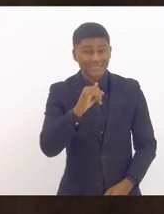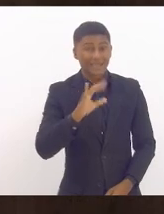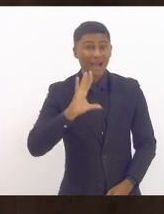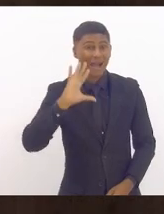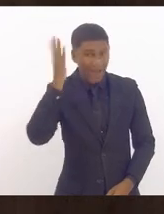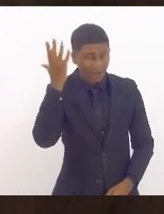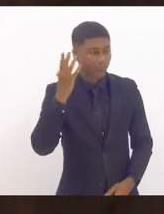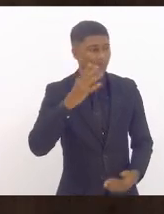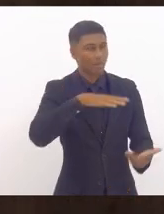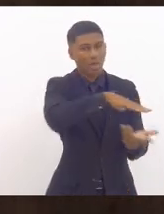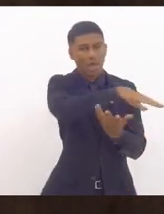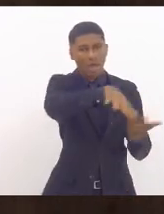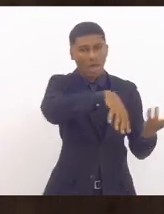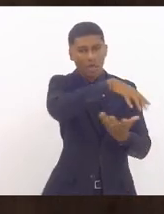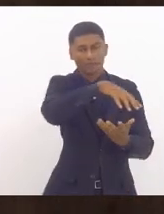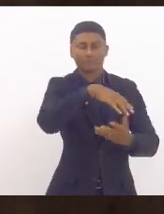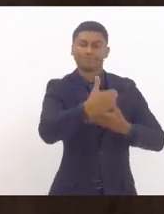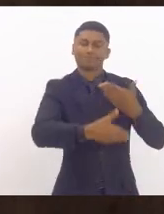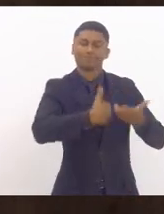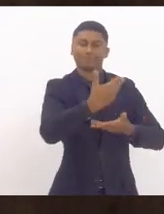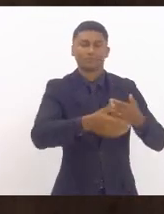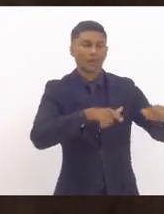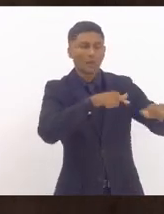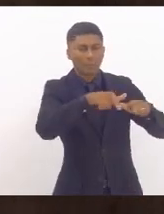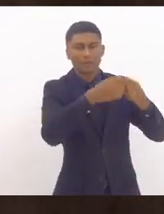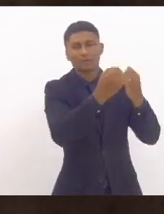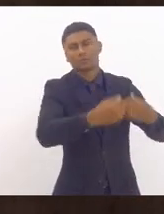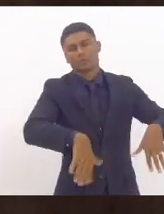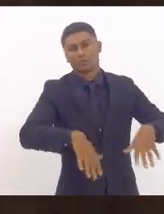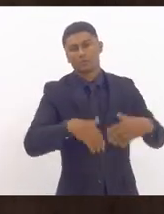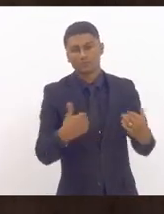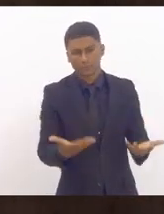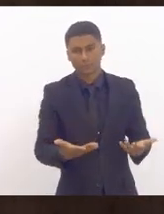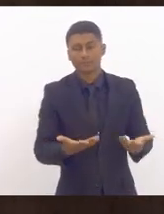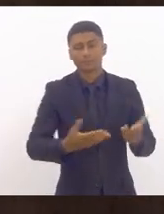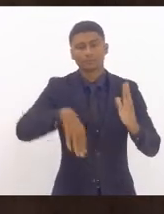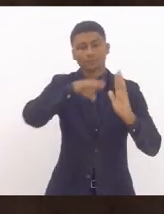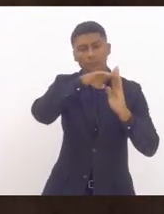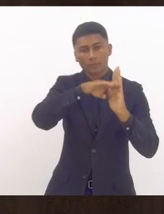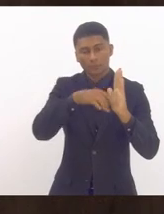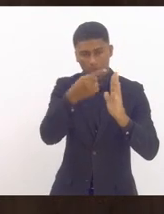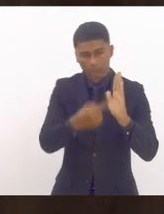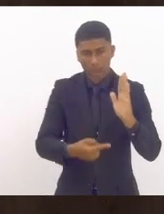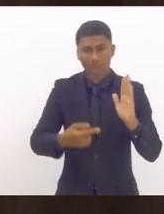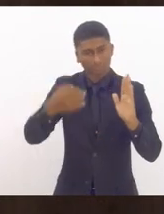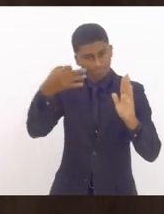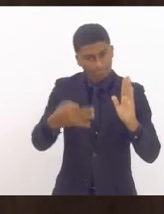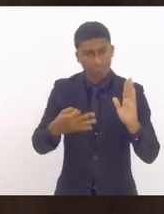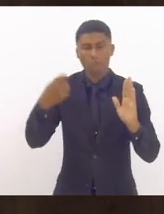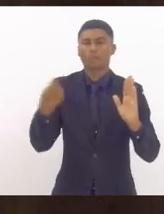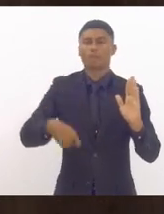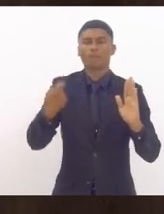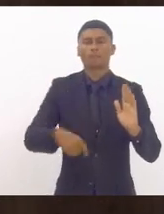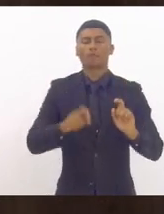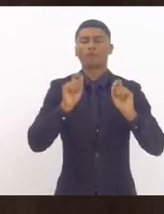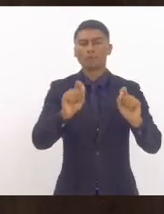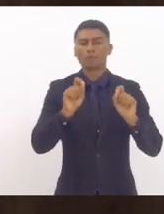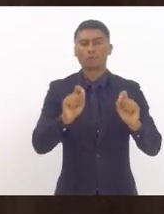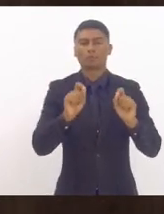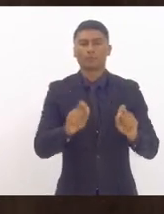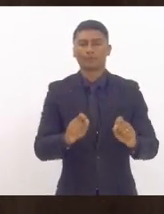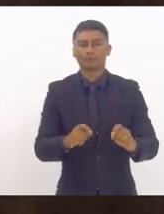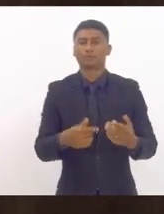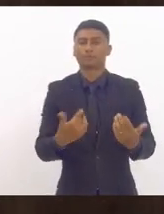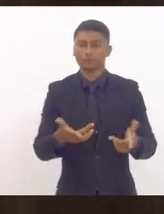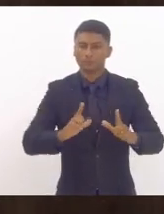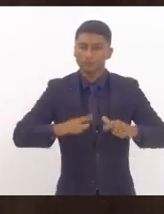serviço público prestado. Além disso, para a correta aplicação do programa, é fundamental garantir os mecanismos de